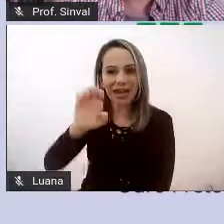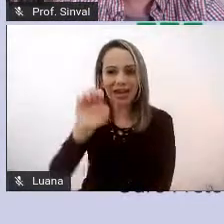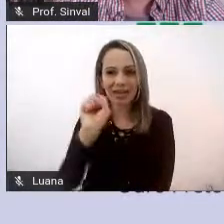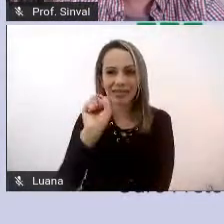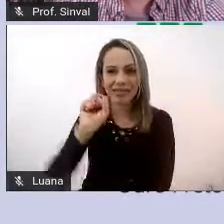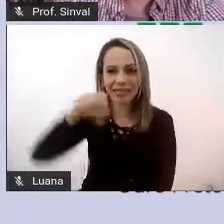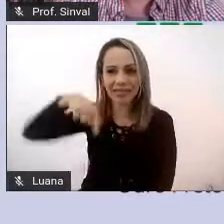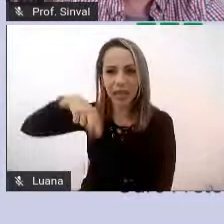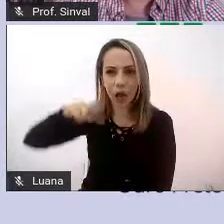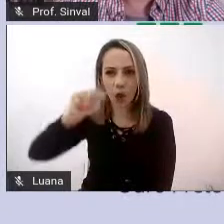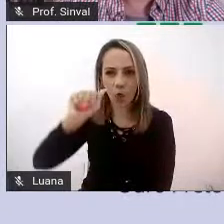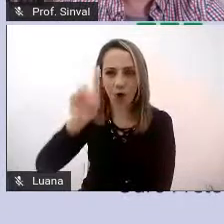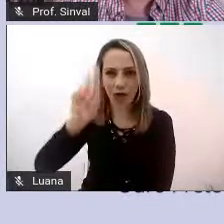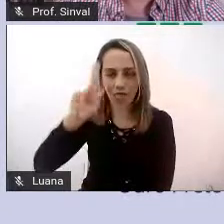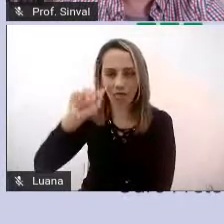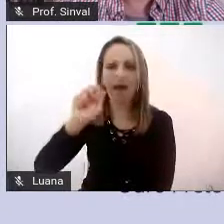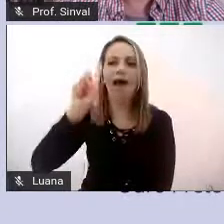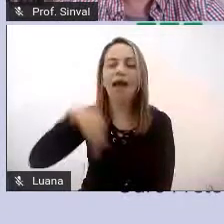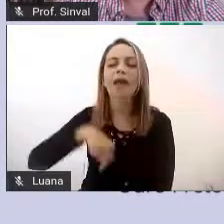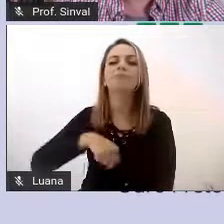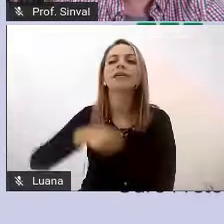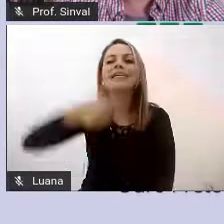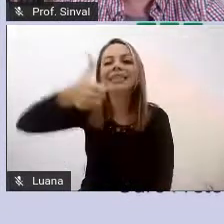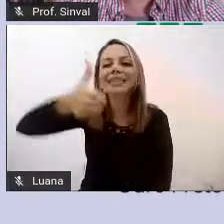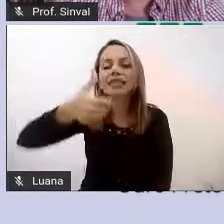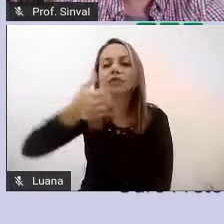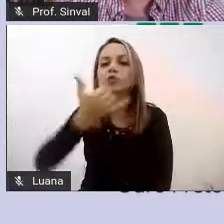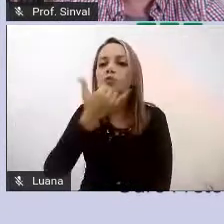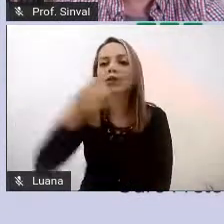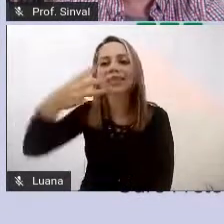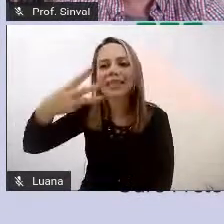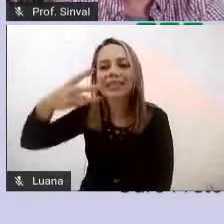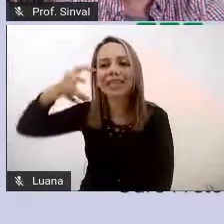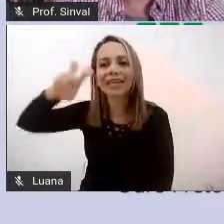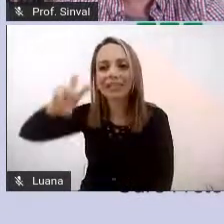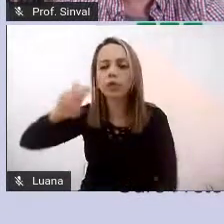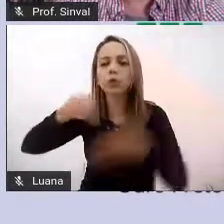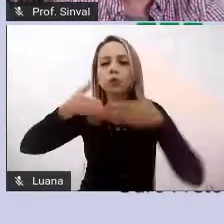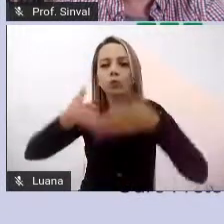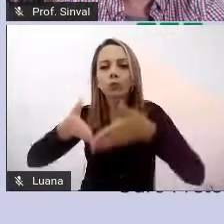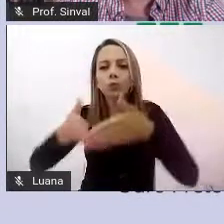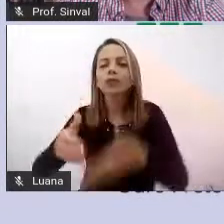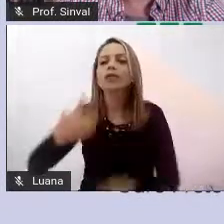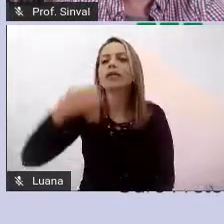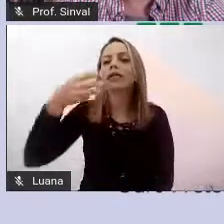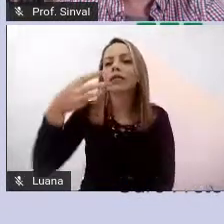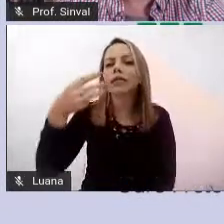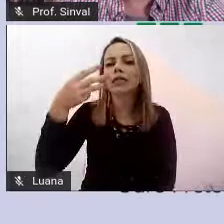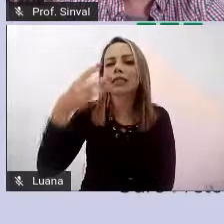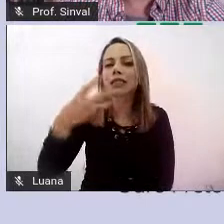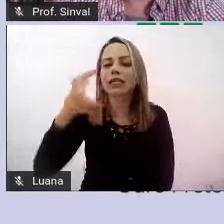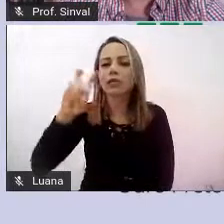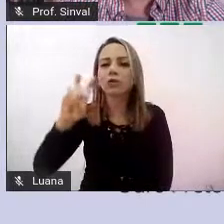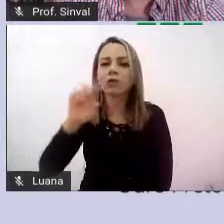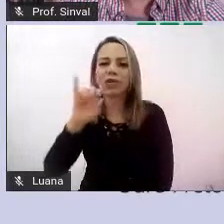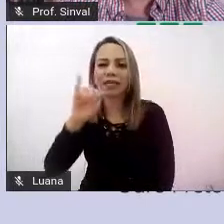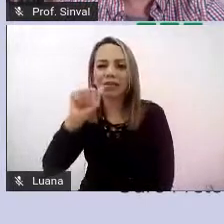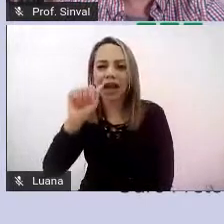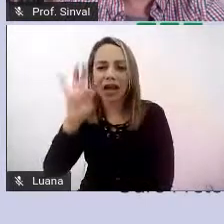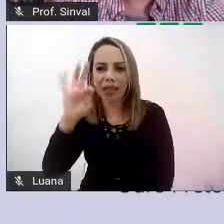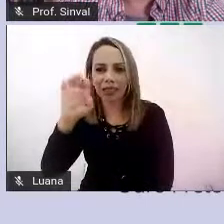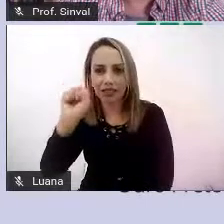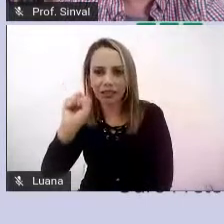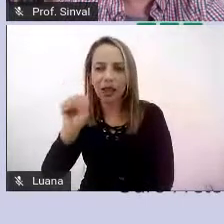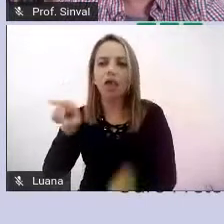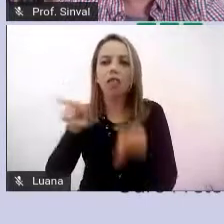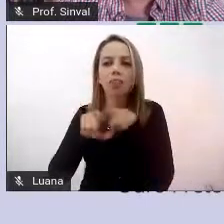35 naus, 15 iates, 13 chalupas e duas embarcações espanholas